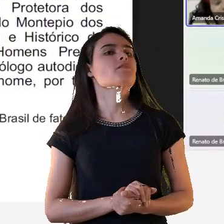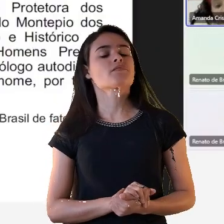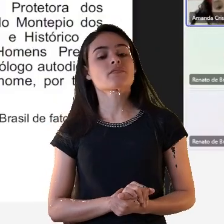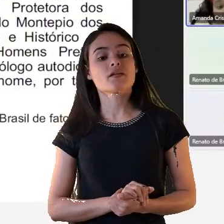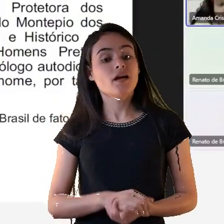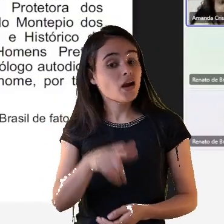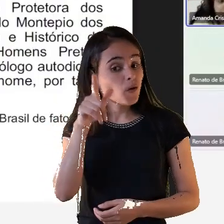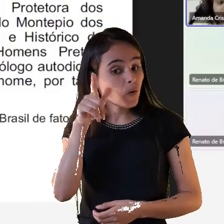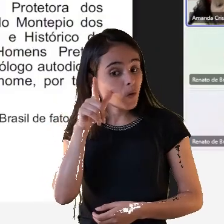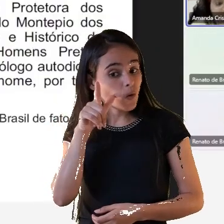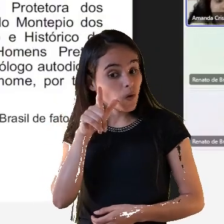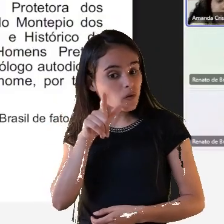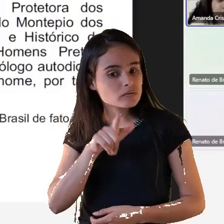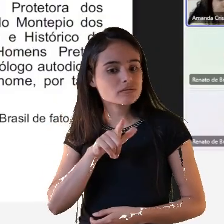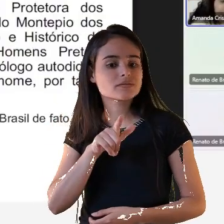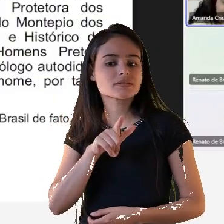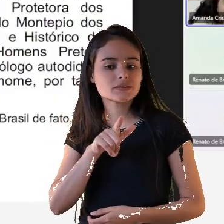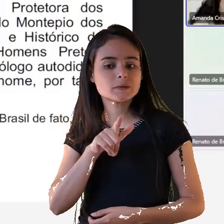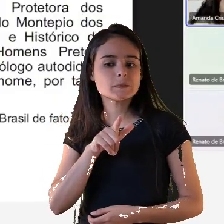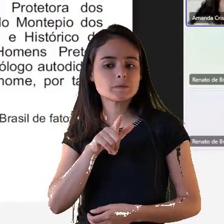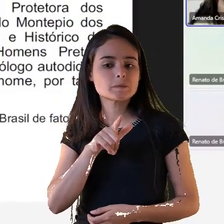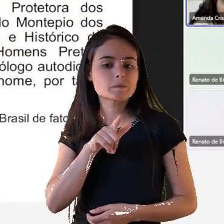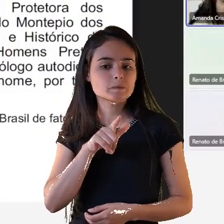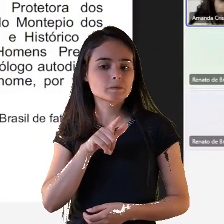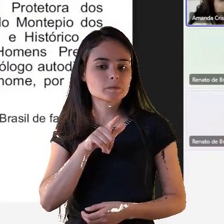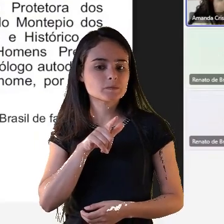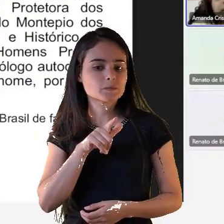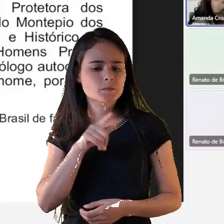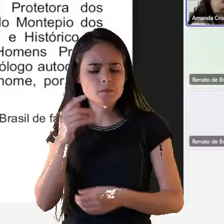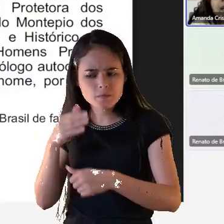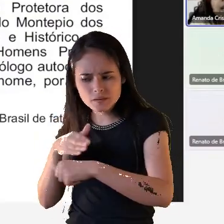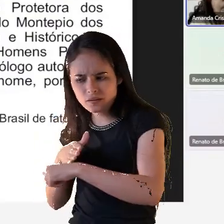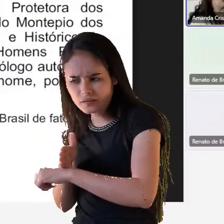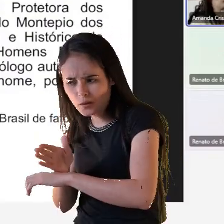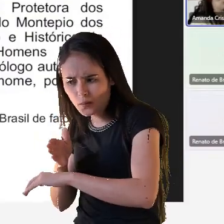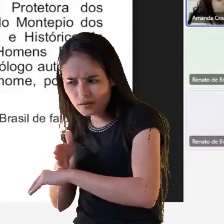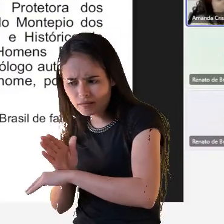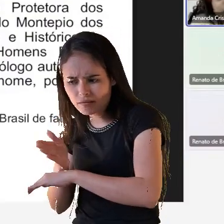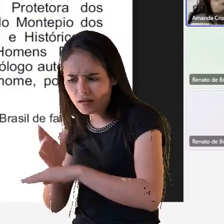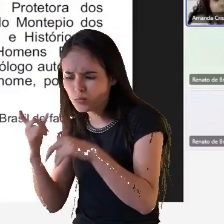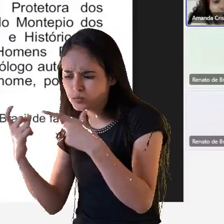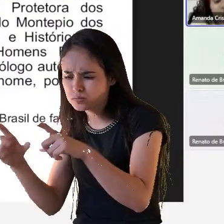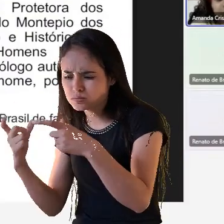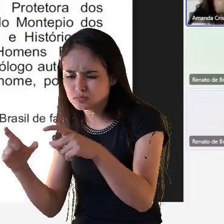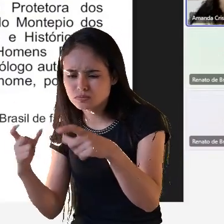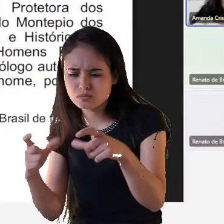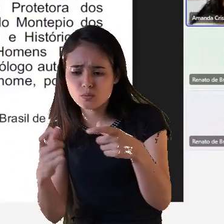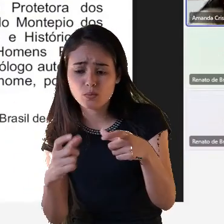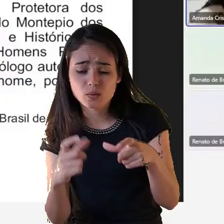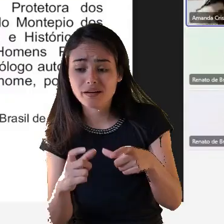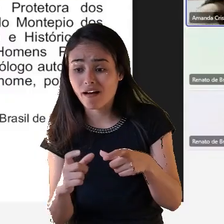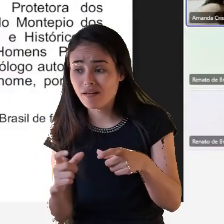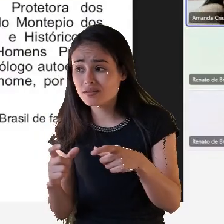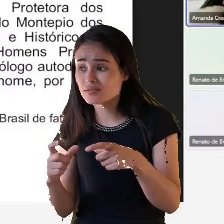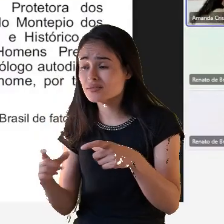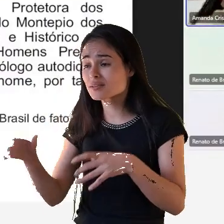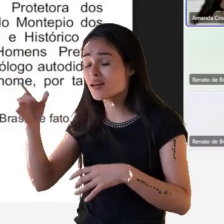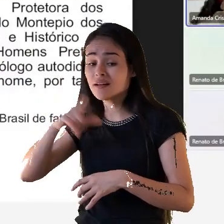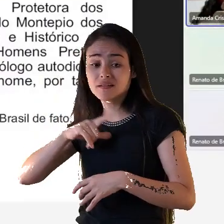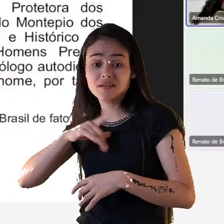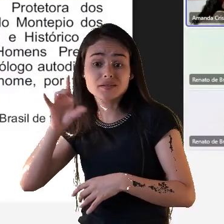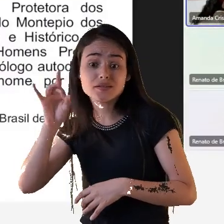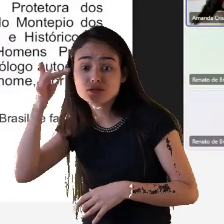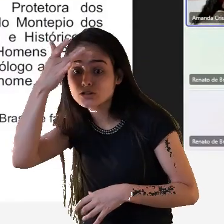conseguiu frequentar esses espaços, muito por causa do tutor dele, né? Mas ele conseguiu frequentar esses